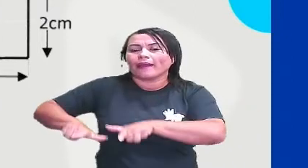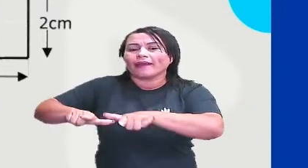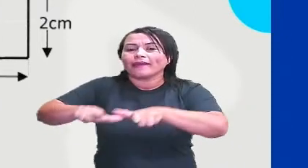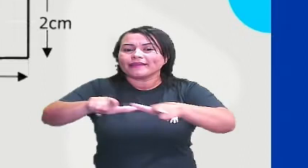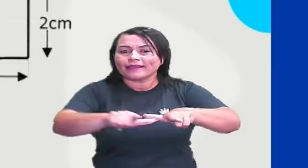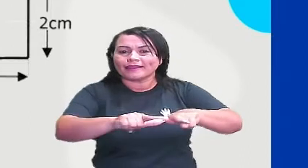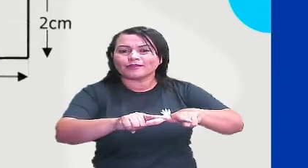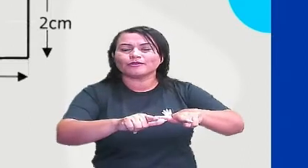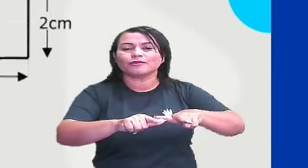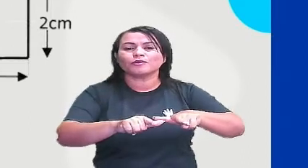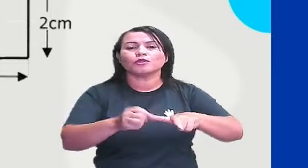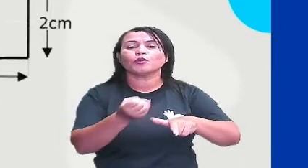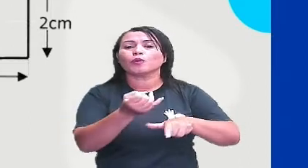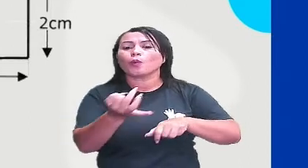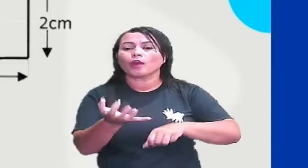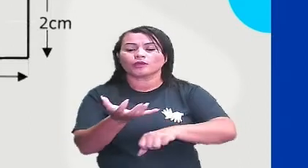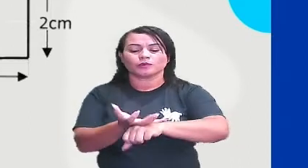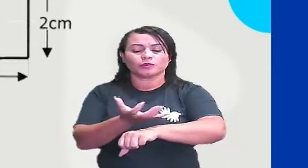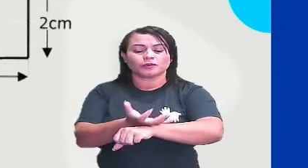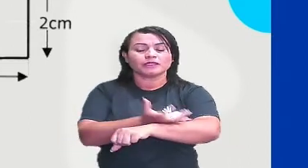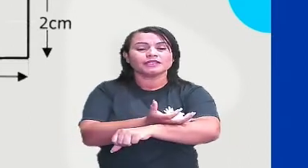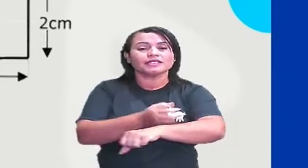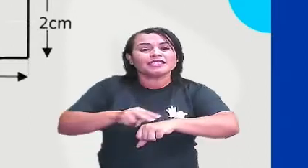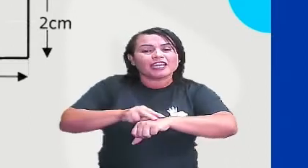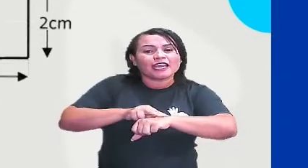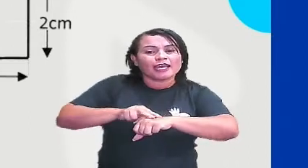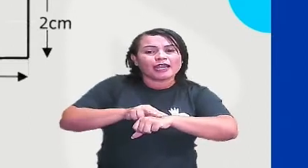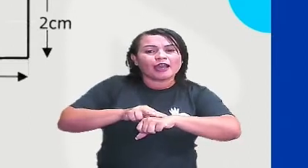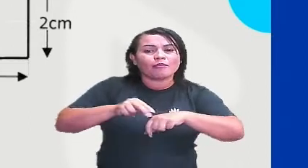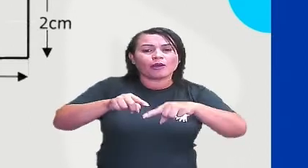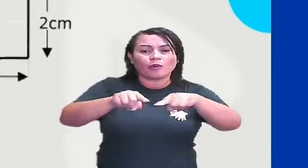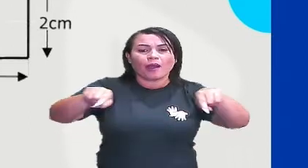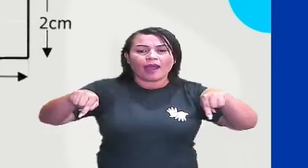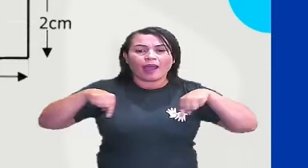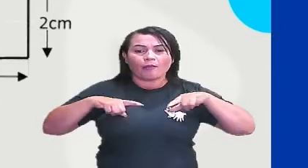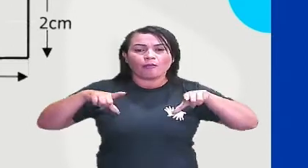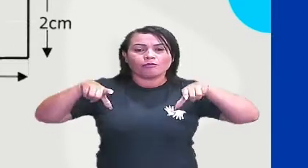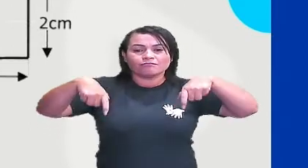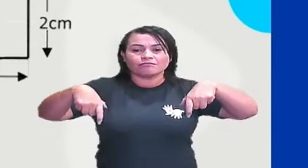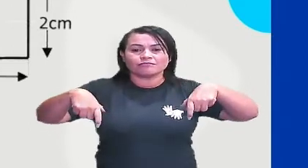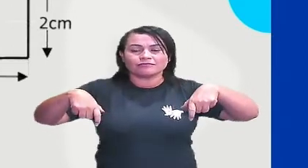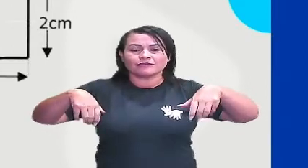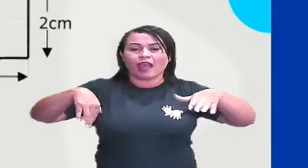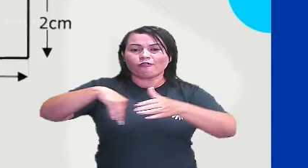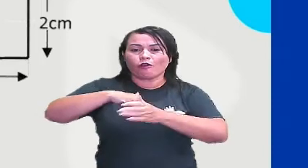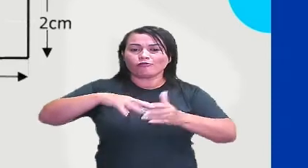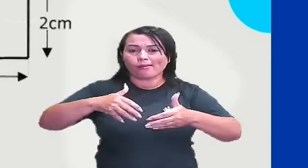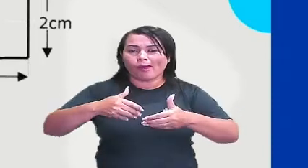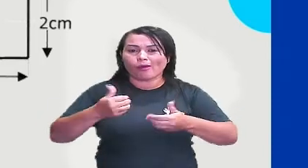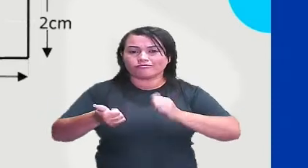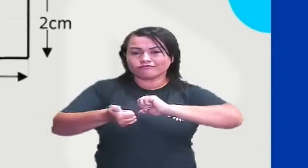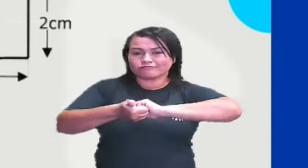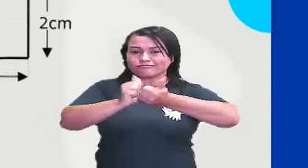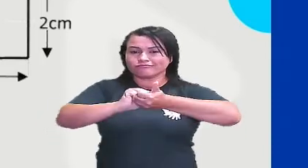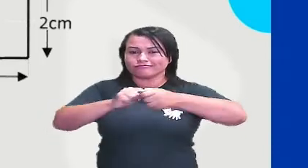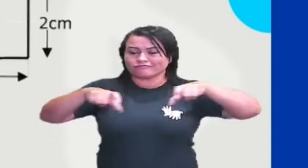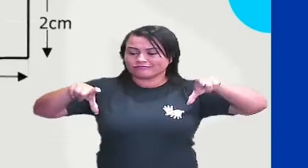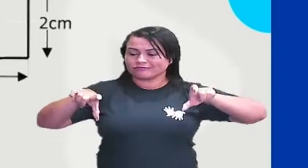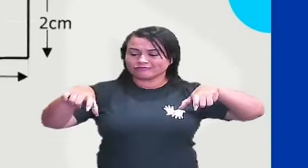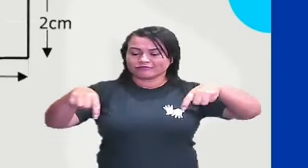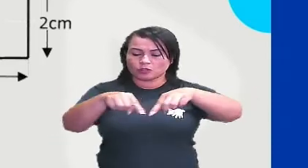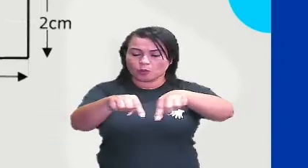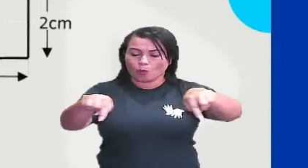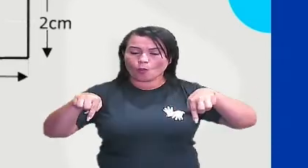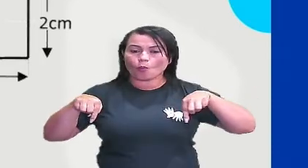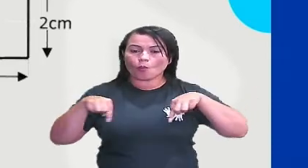de grama em um campo de futebol, entre outras situações. Essa figura que eu trago aqui do quadrado, ela é